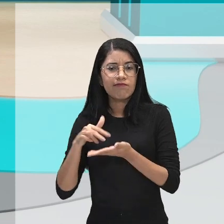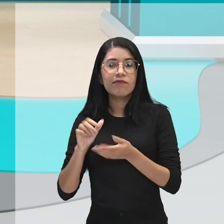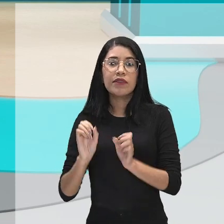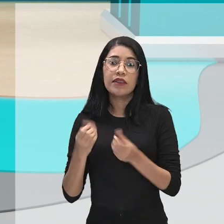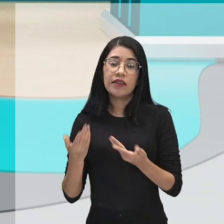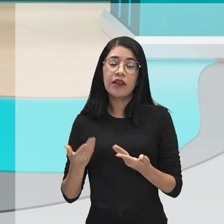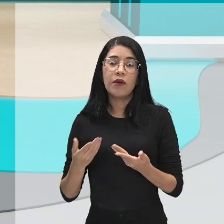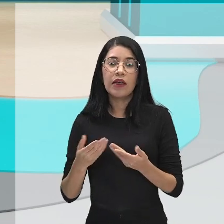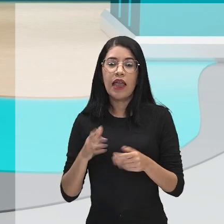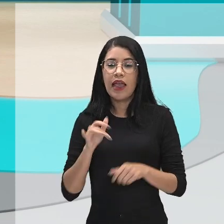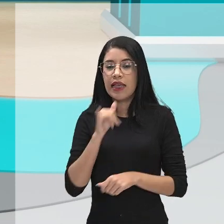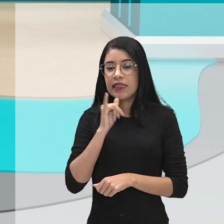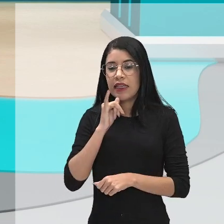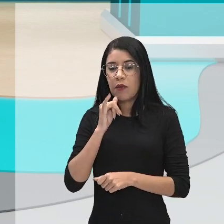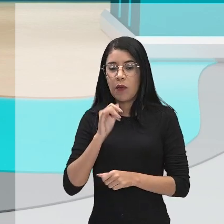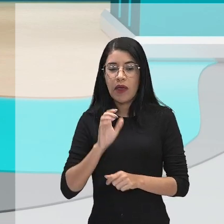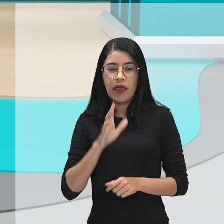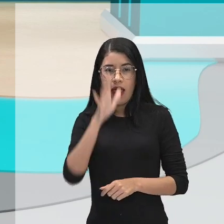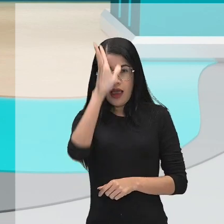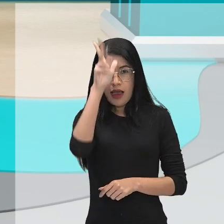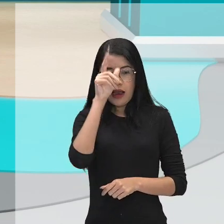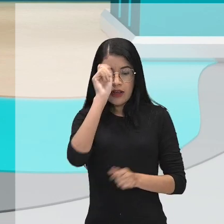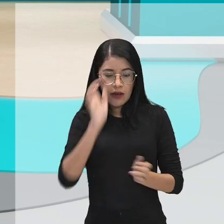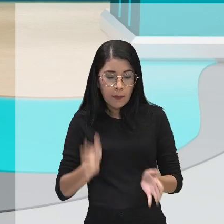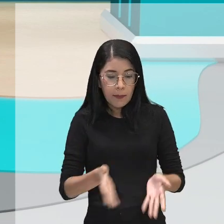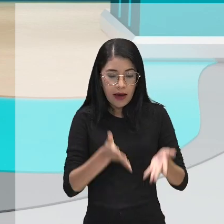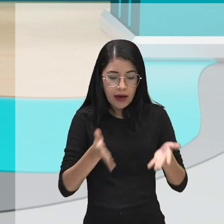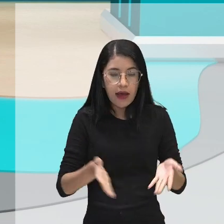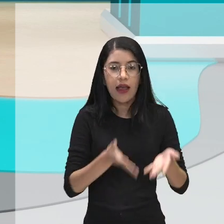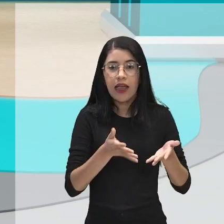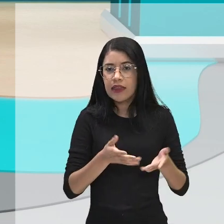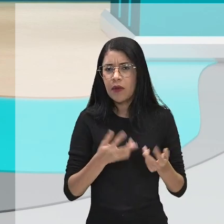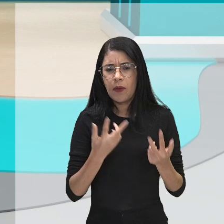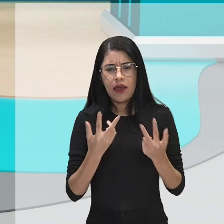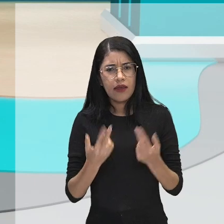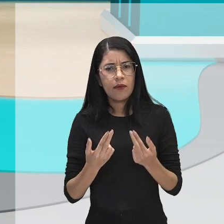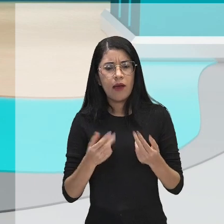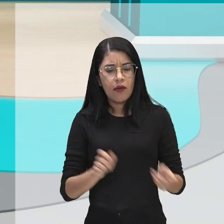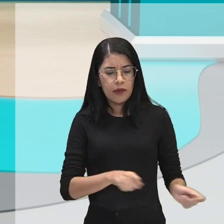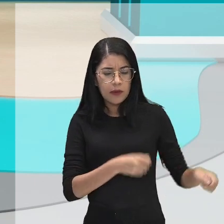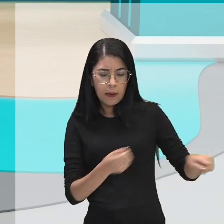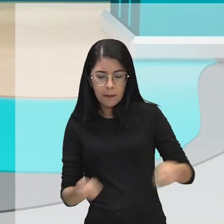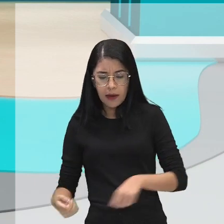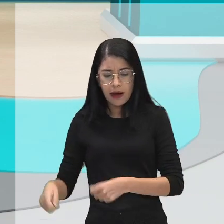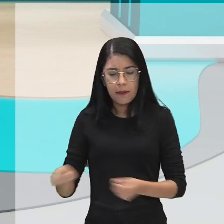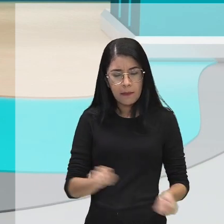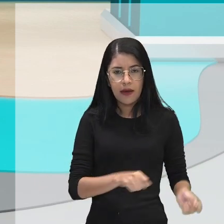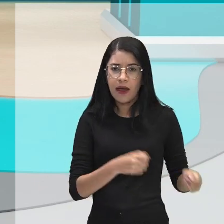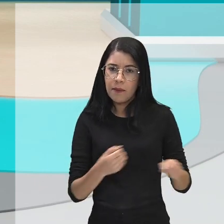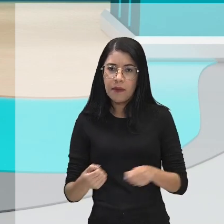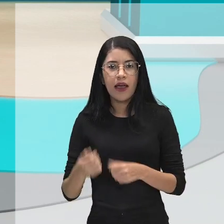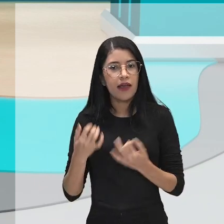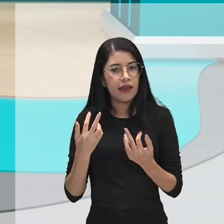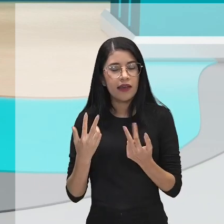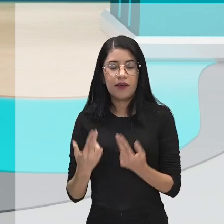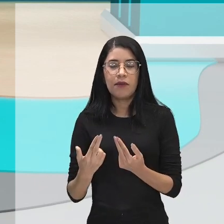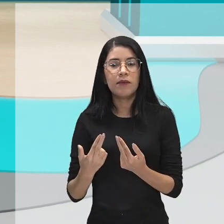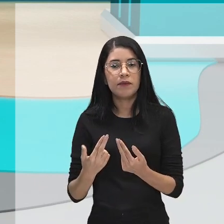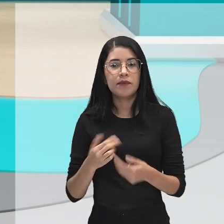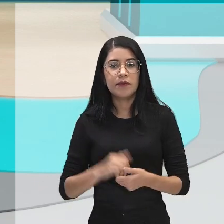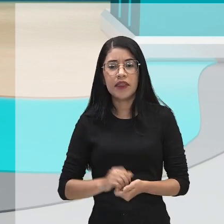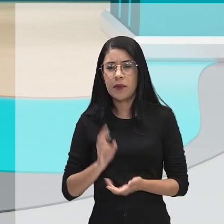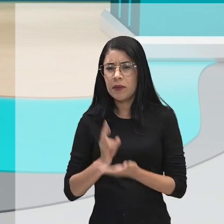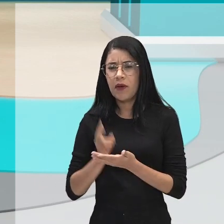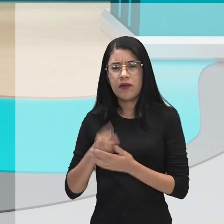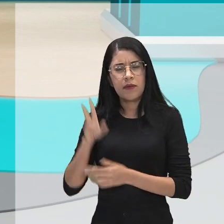uma galinha aqui, como dizem no Amazonas. Então é só você fazer o ritmo e balançar as saias. Isso eu nunca esqueci. E quando estou